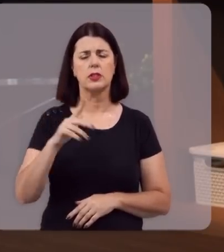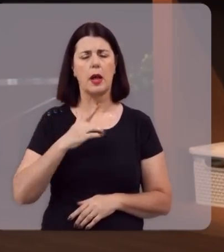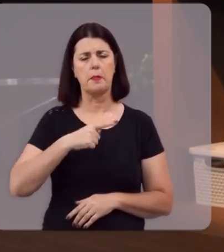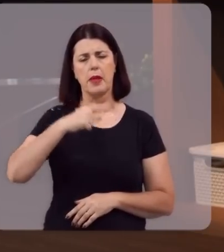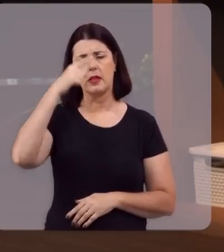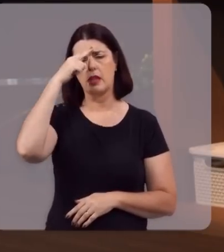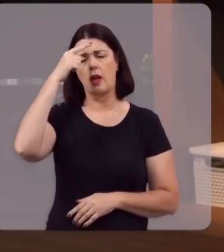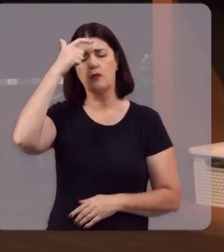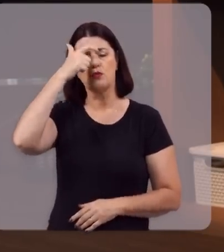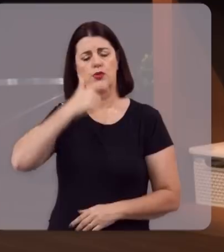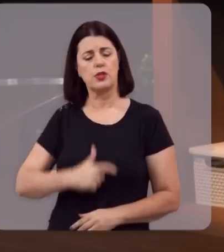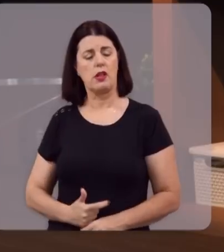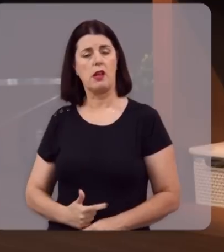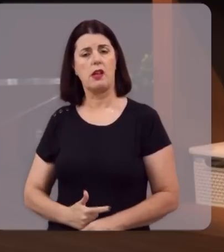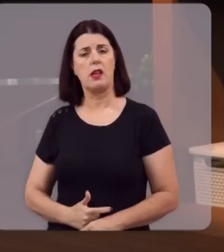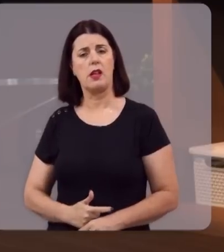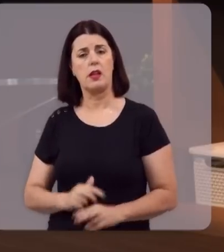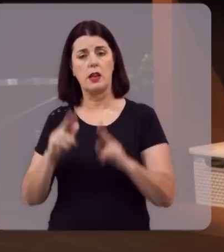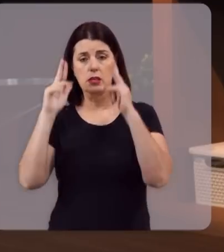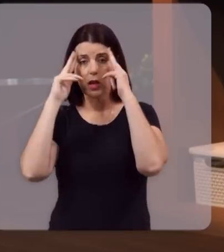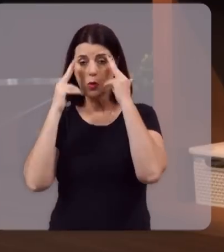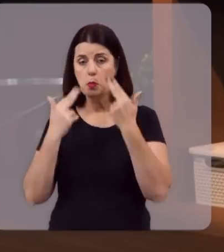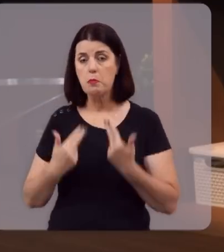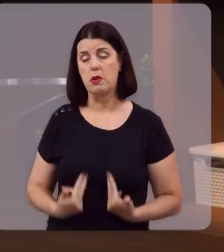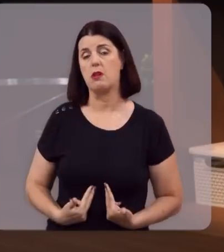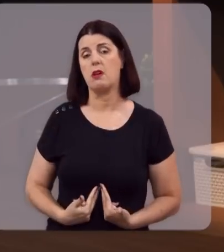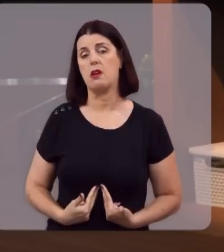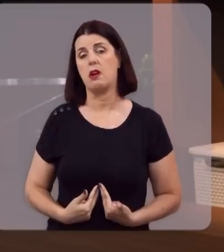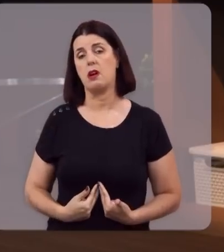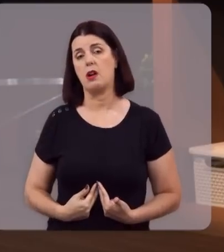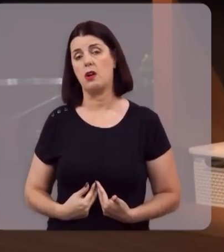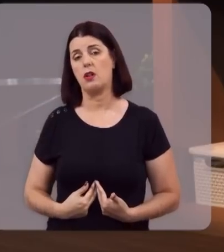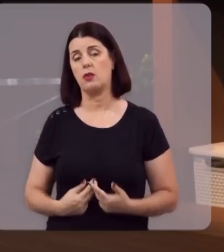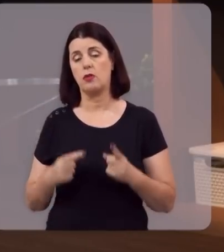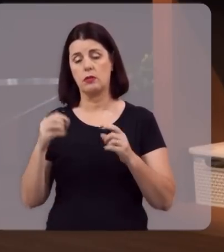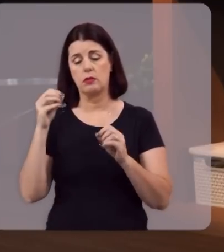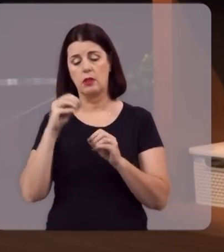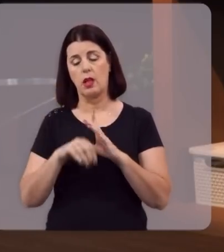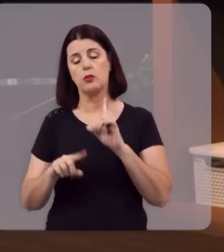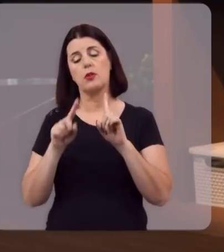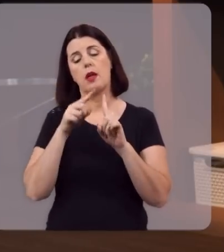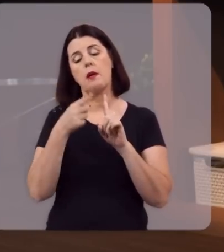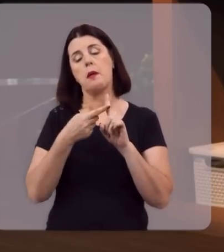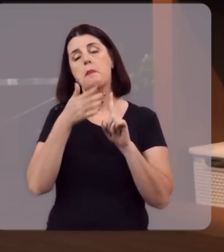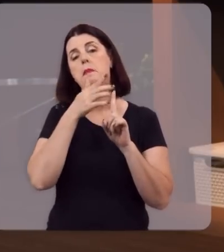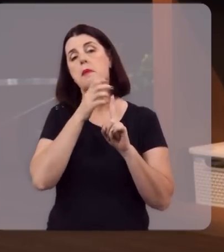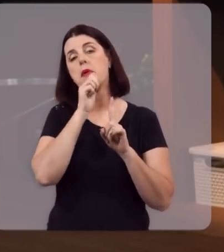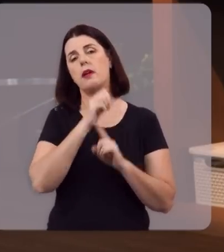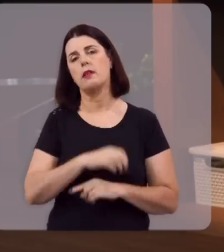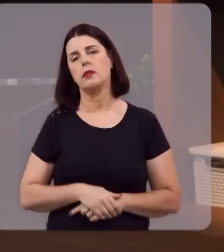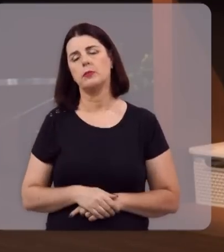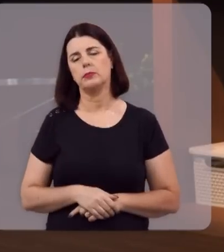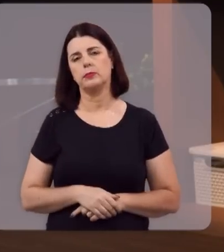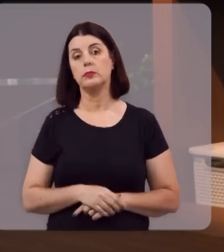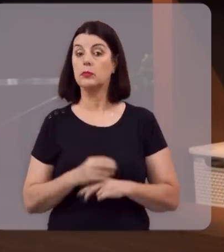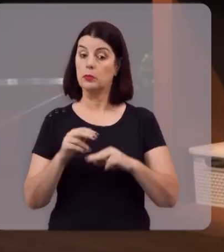consideravam ser uma personalidade um ser humano no ventre da sua mãe